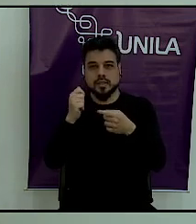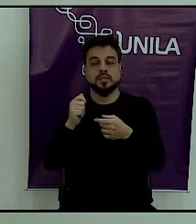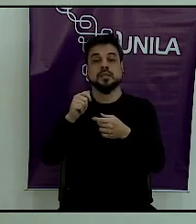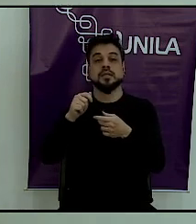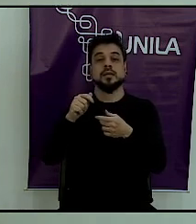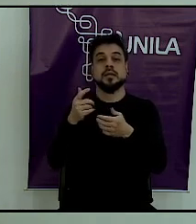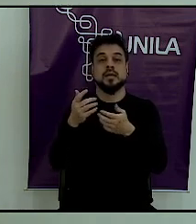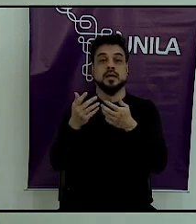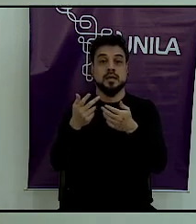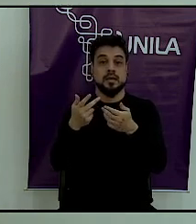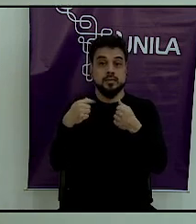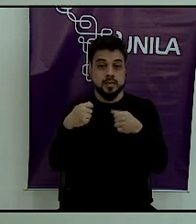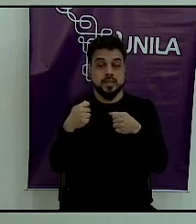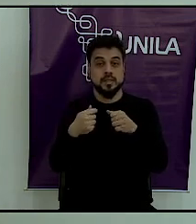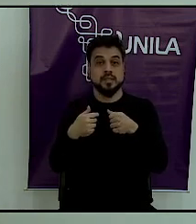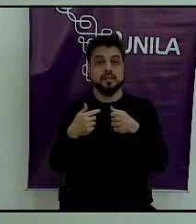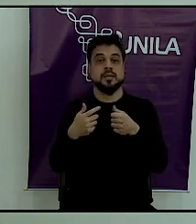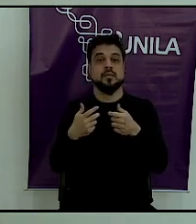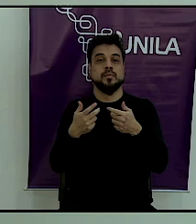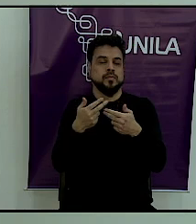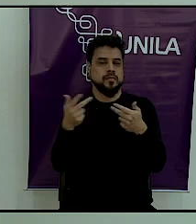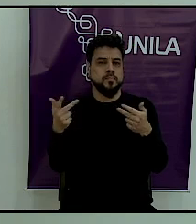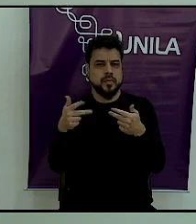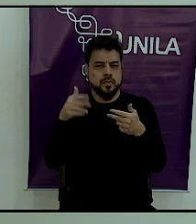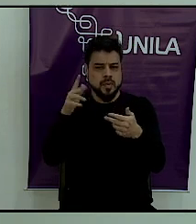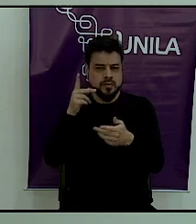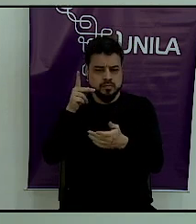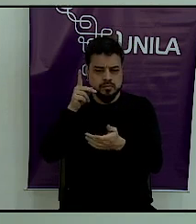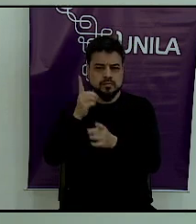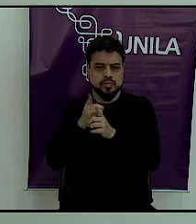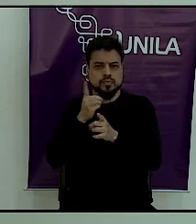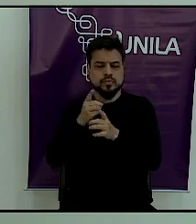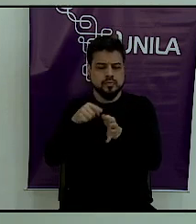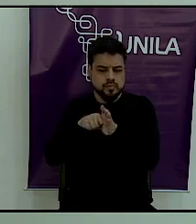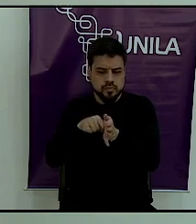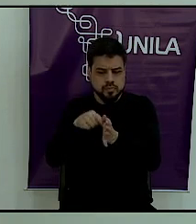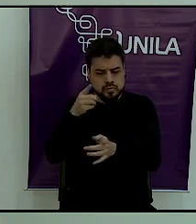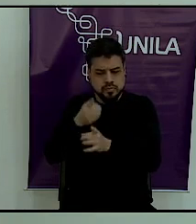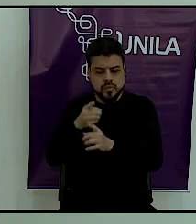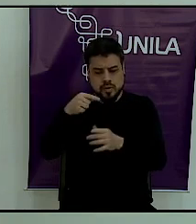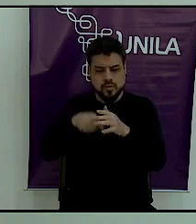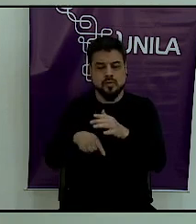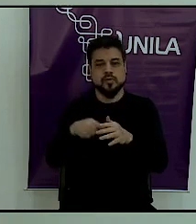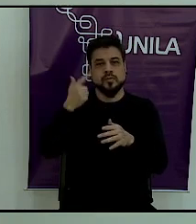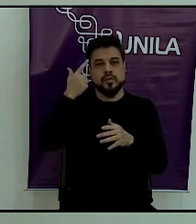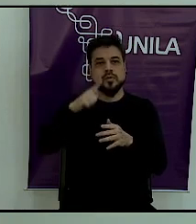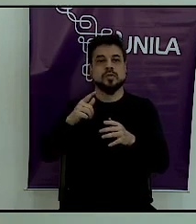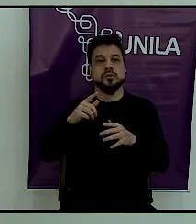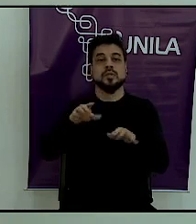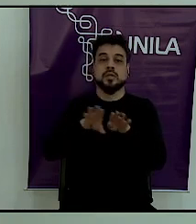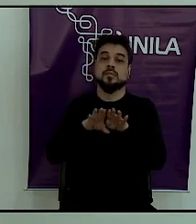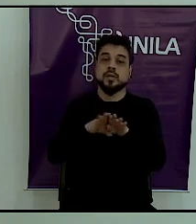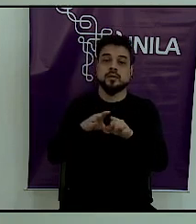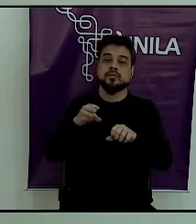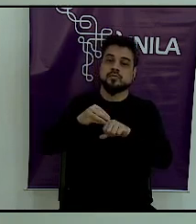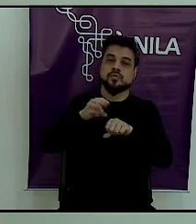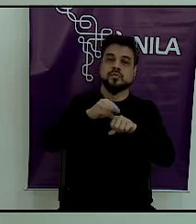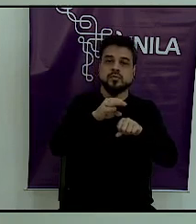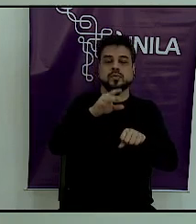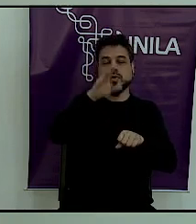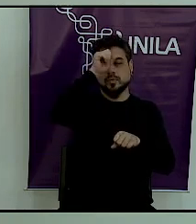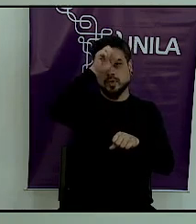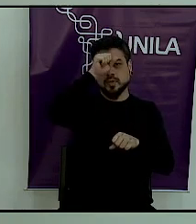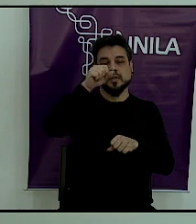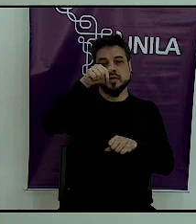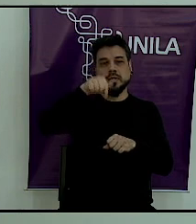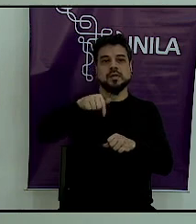palpável para apresentar como um serviço prático e também para que os alunos possam adquirir esse conhecimento ao longo da graduação,